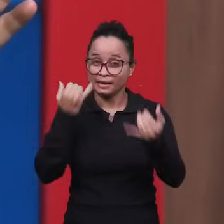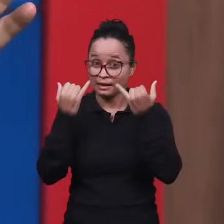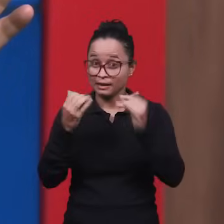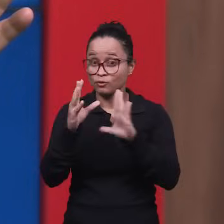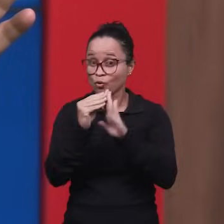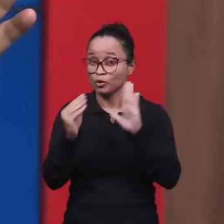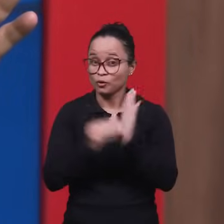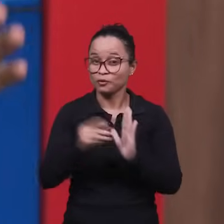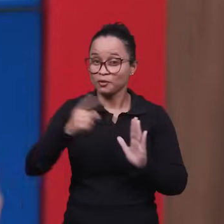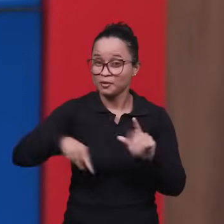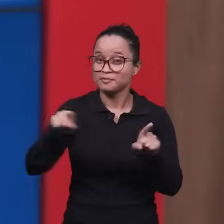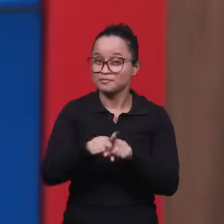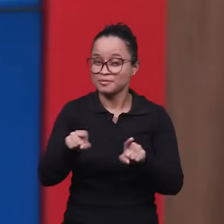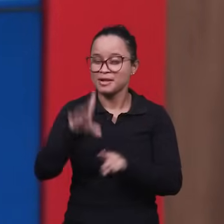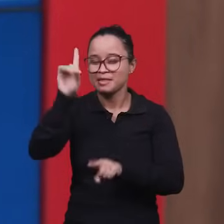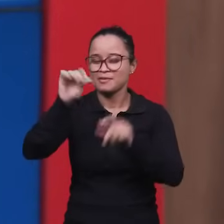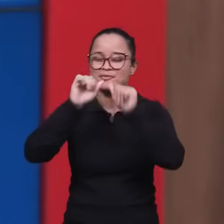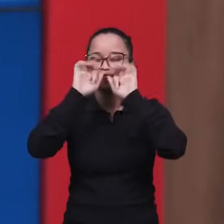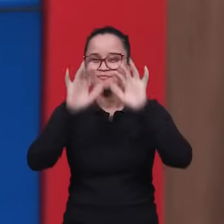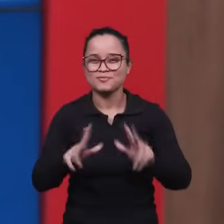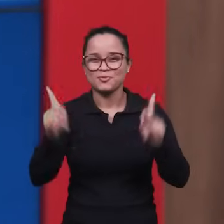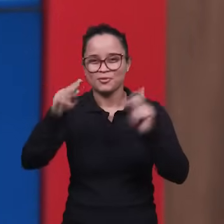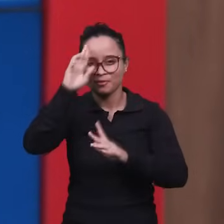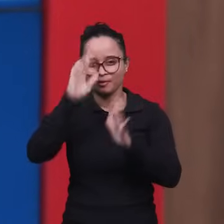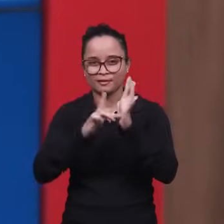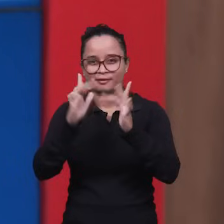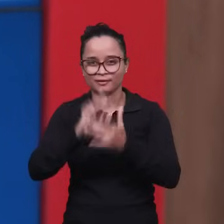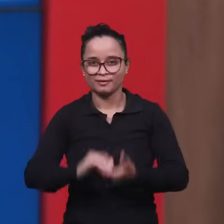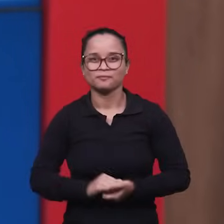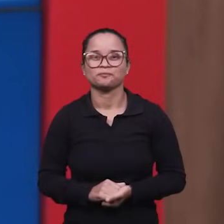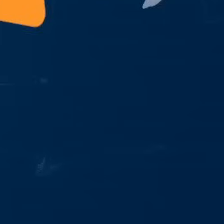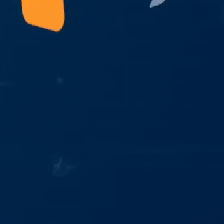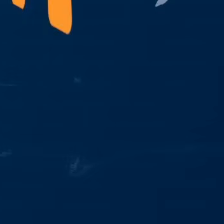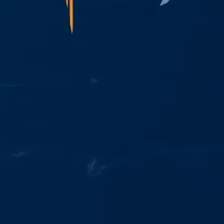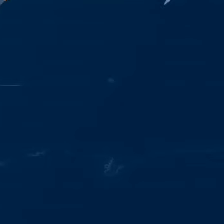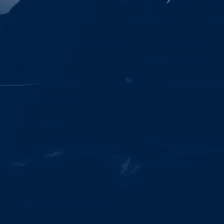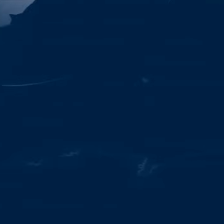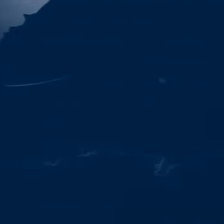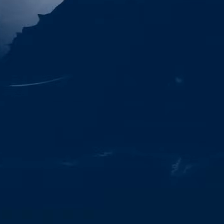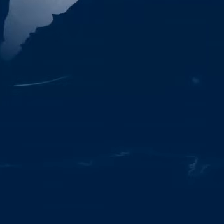dos nossos conteúdos, hein? Que Deus abençoe e a paz do Senhor Jesus.